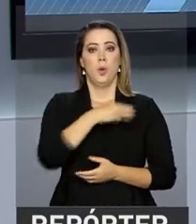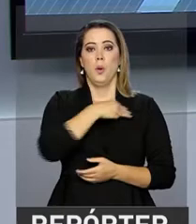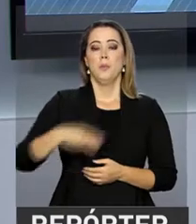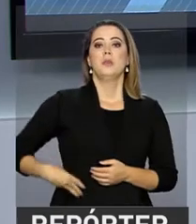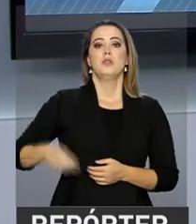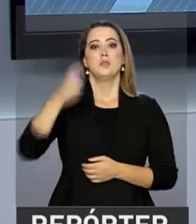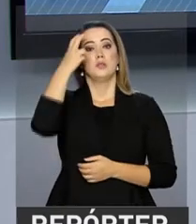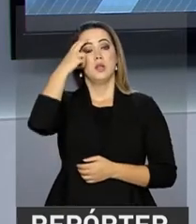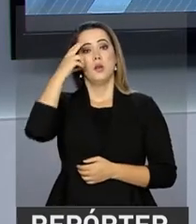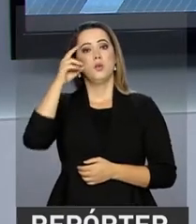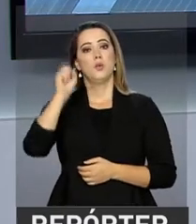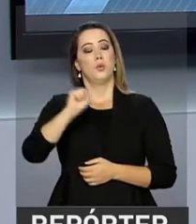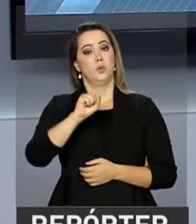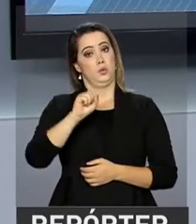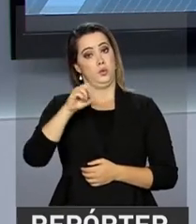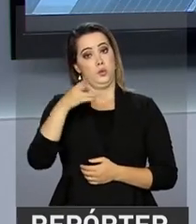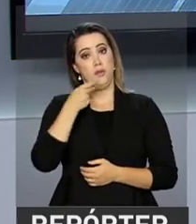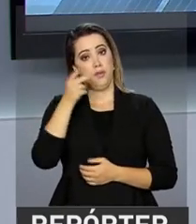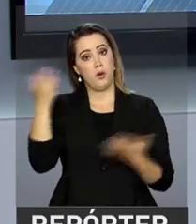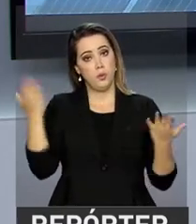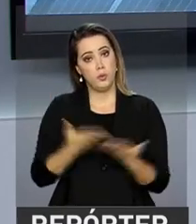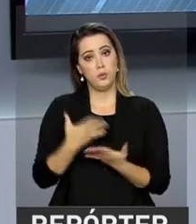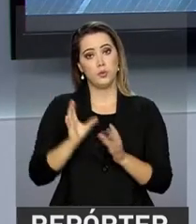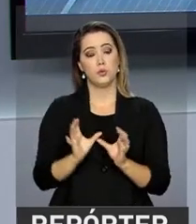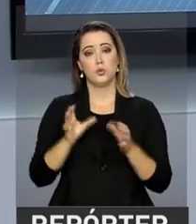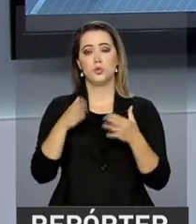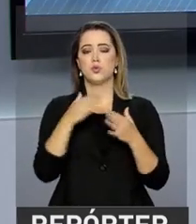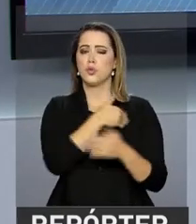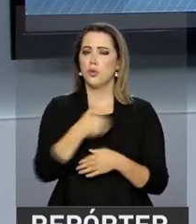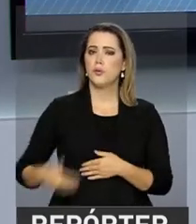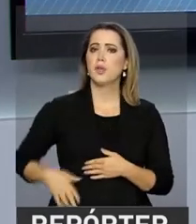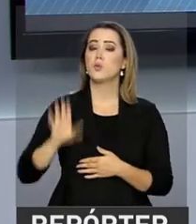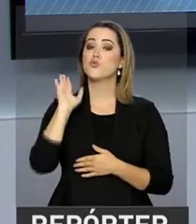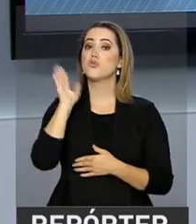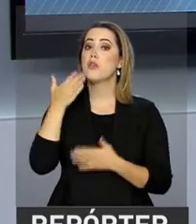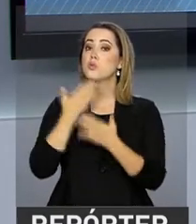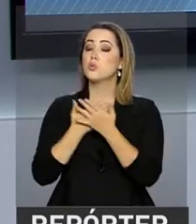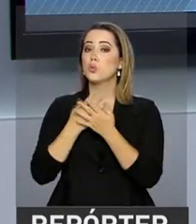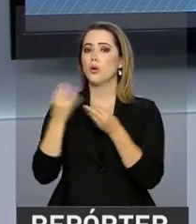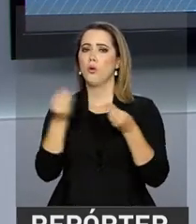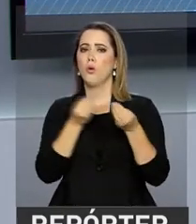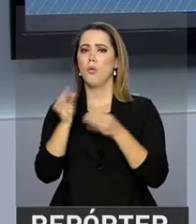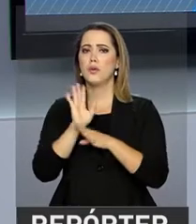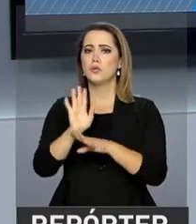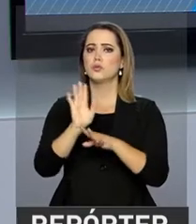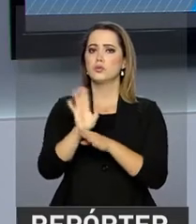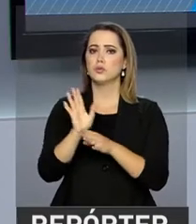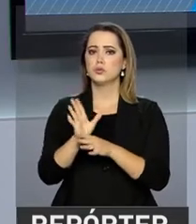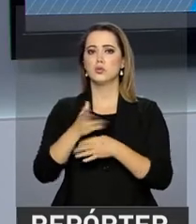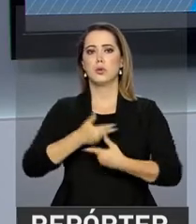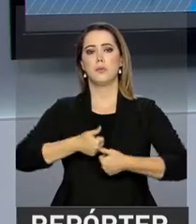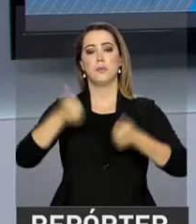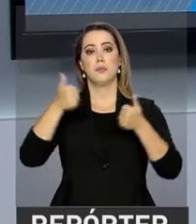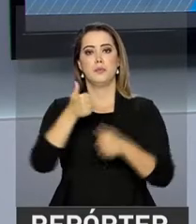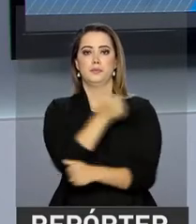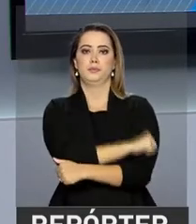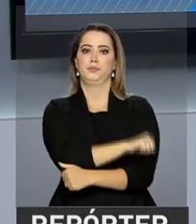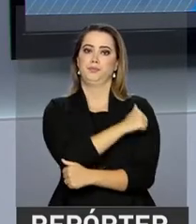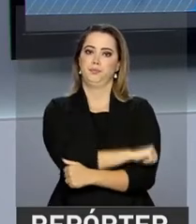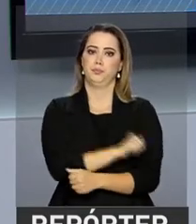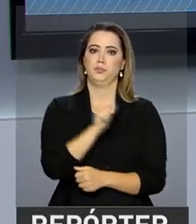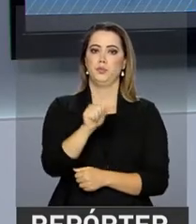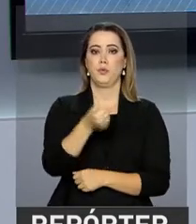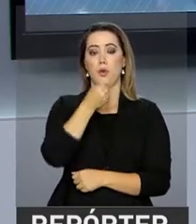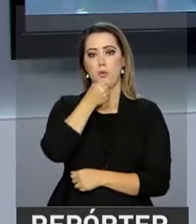sérgio sá leitão falou hoje que o governo estuda formas para contribuir com a recuperação do estado do rio de janeiro o